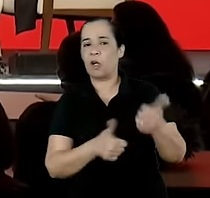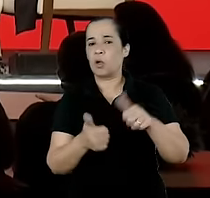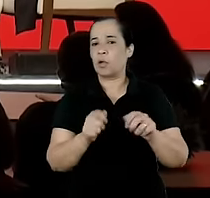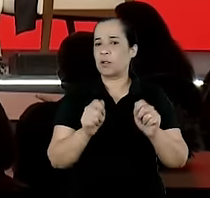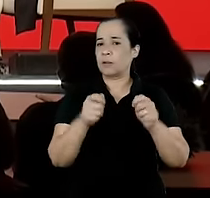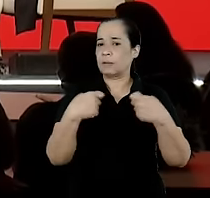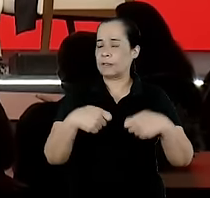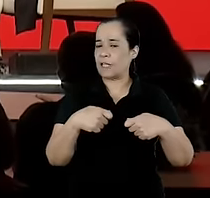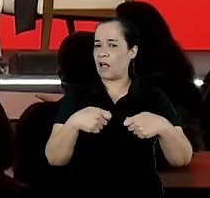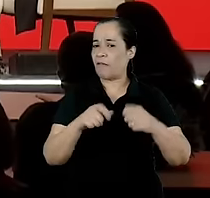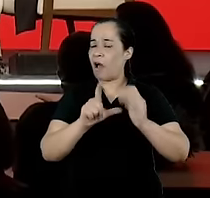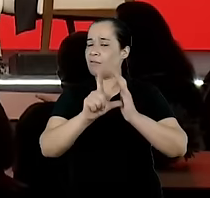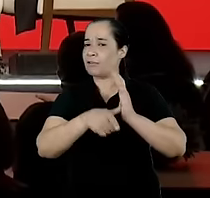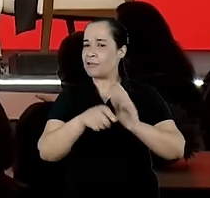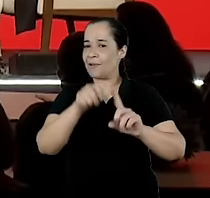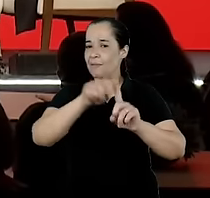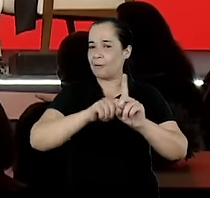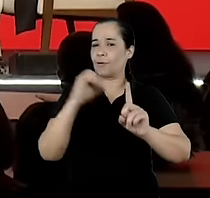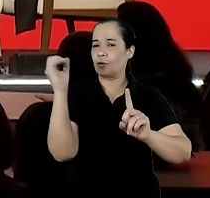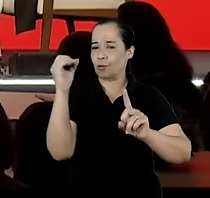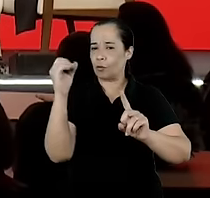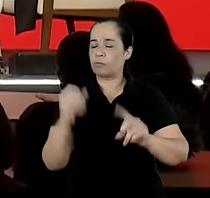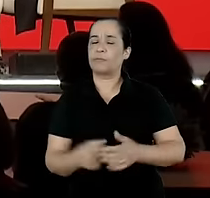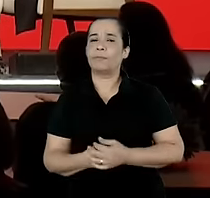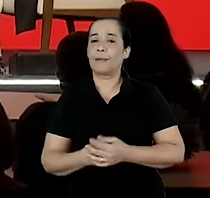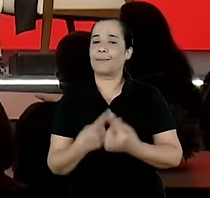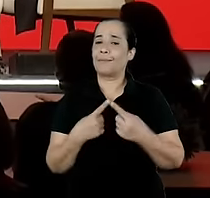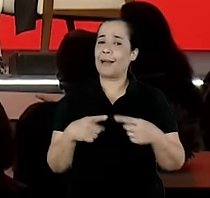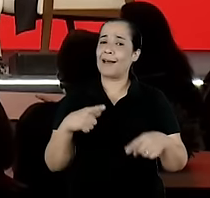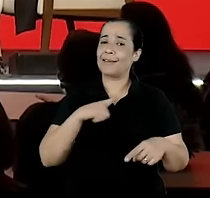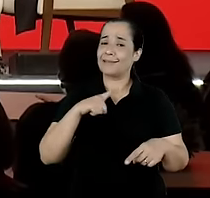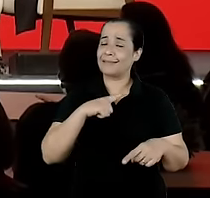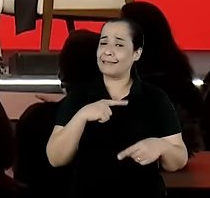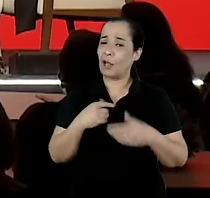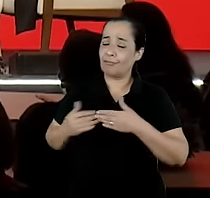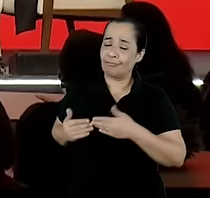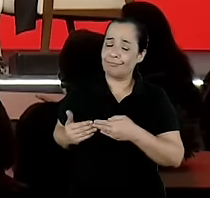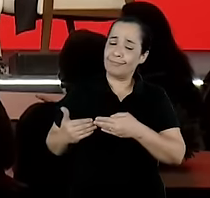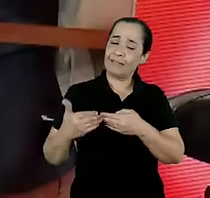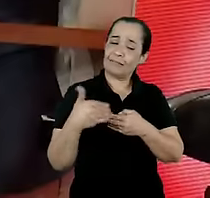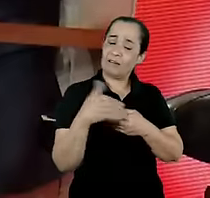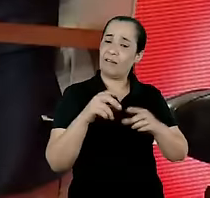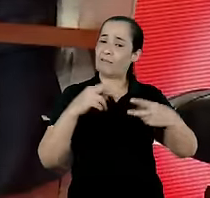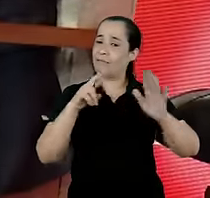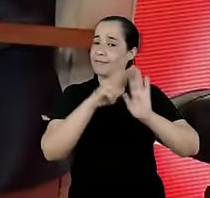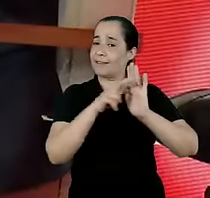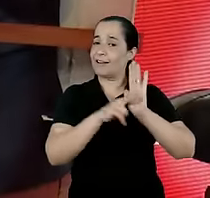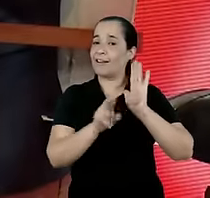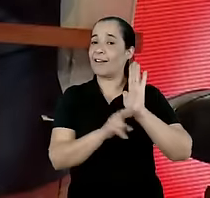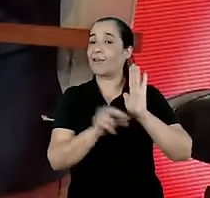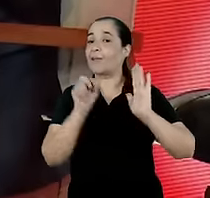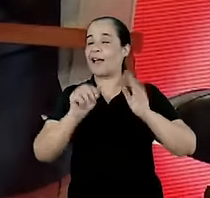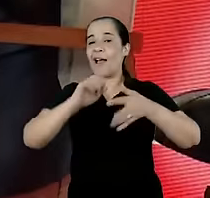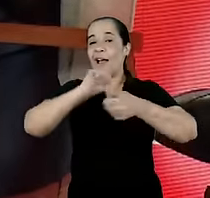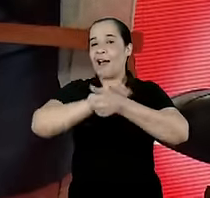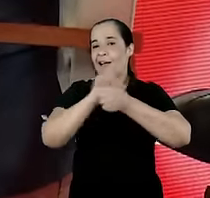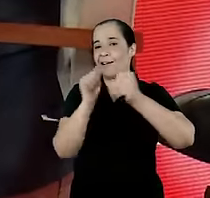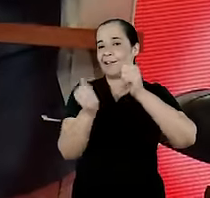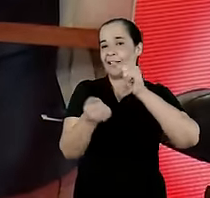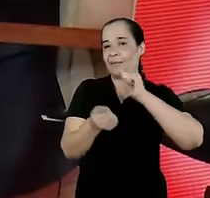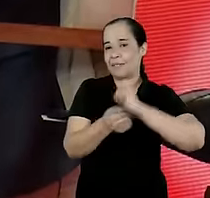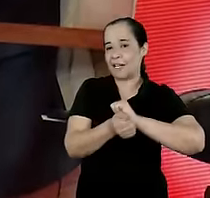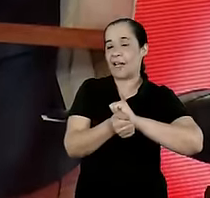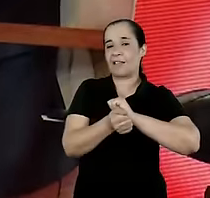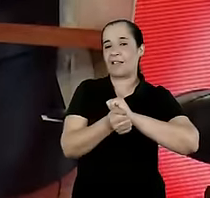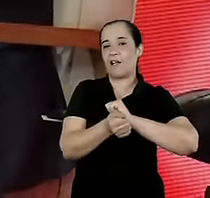postergamos para outubro Mas ainda tem um pedaço relevants simo da regra que é adaptação dos estoques existentes à